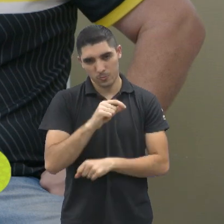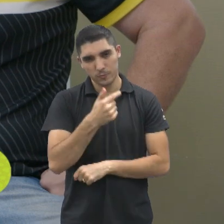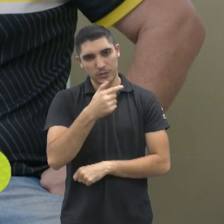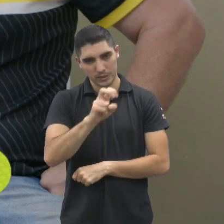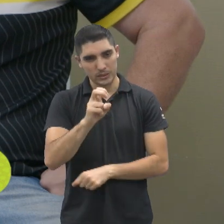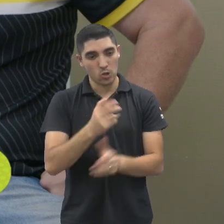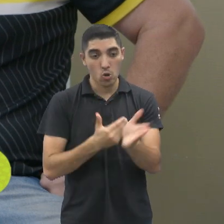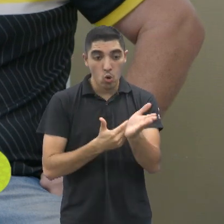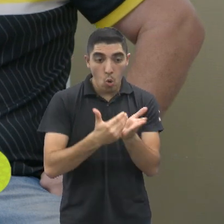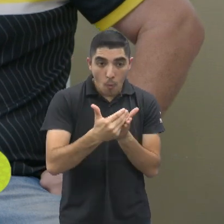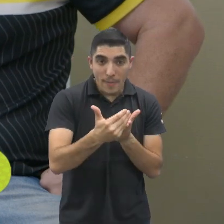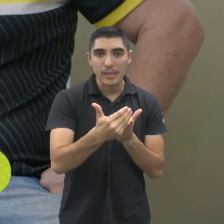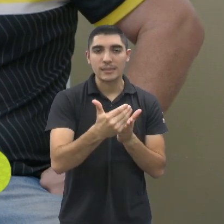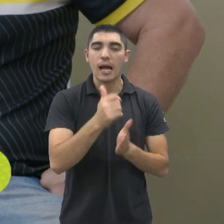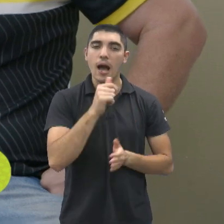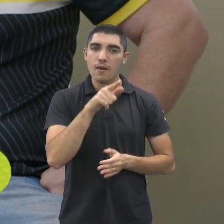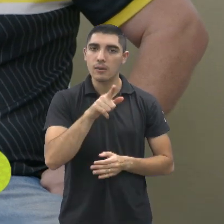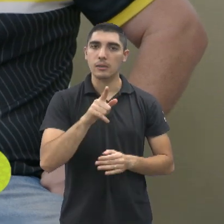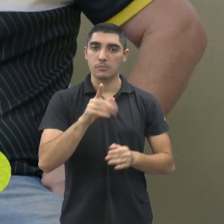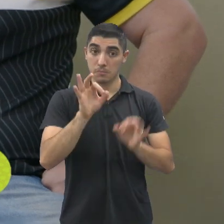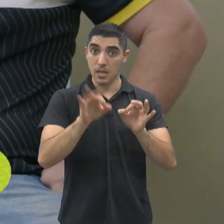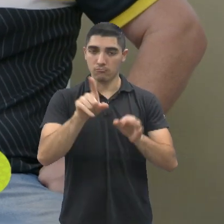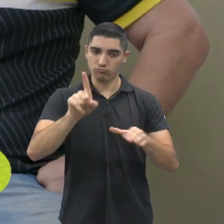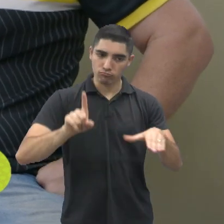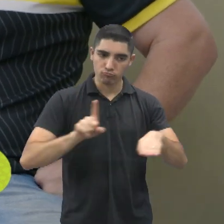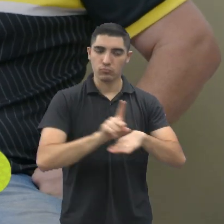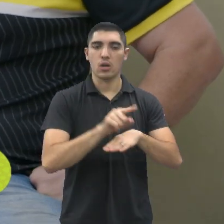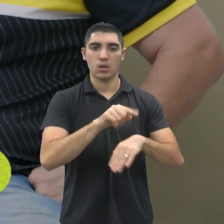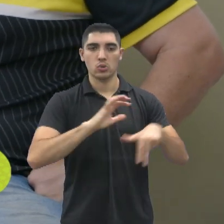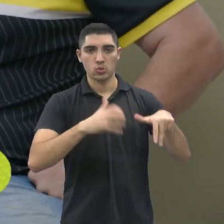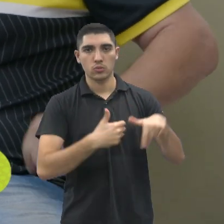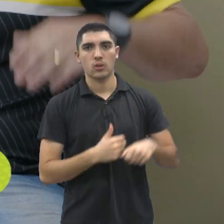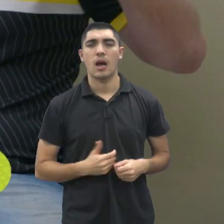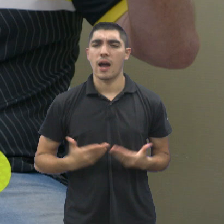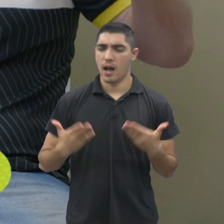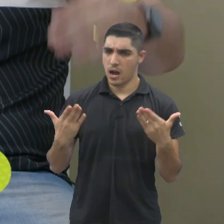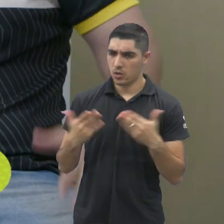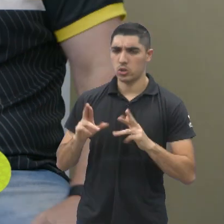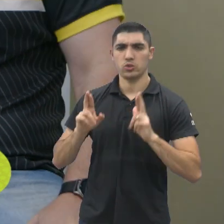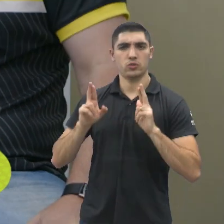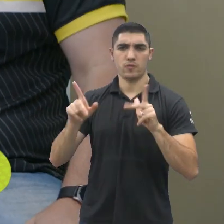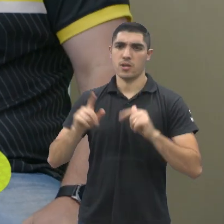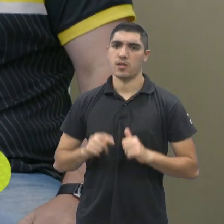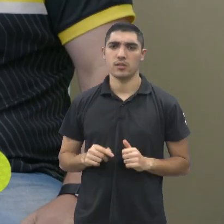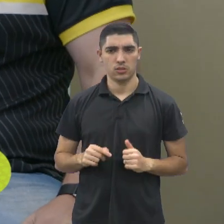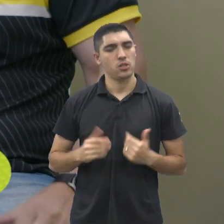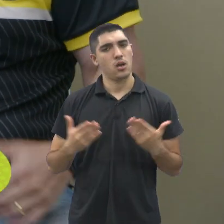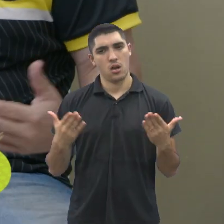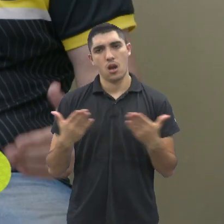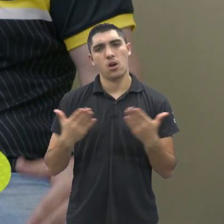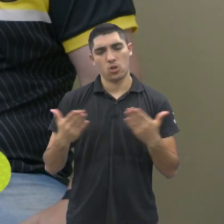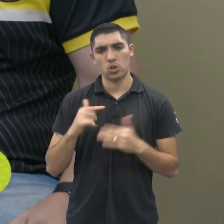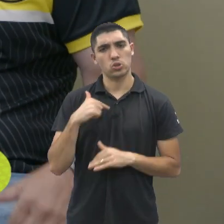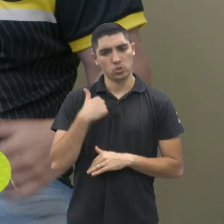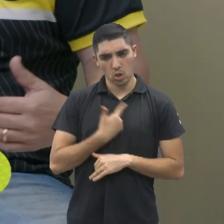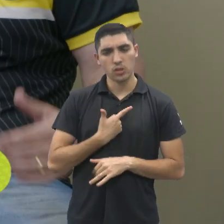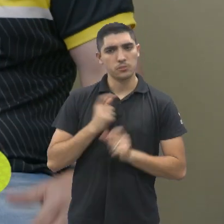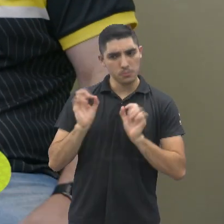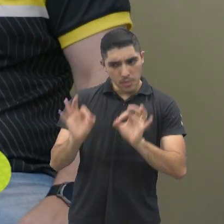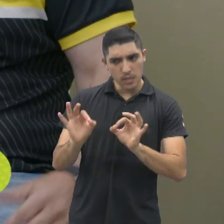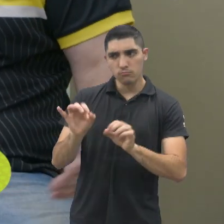agora, fazendo um trabalho desde o início com o Joseense? Agora é um pouco diferente, né, Bruno? Agora a gente participou ativamente na formação do